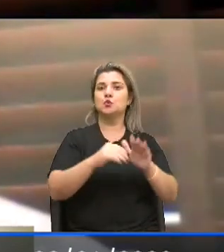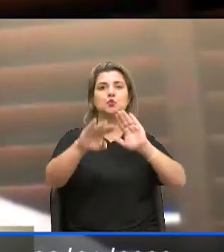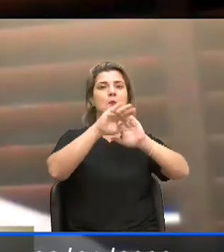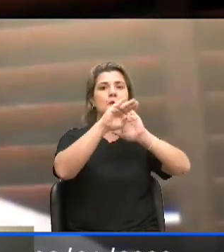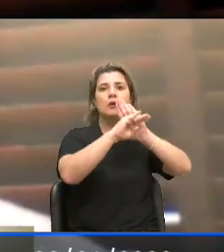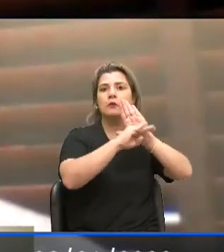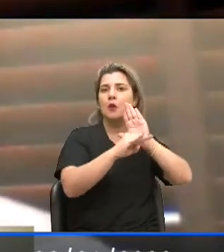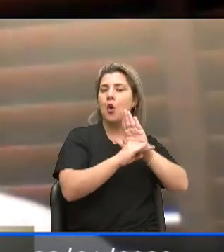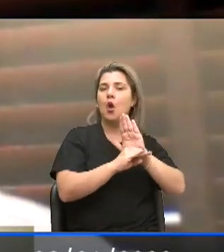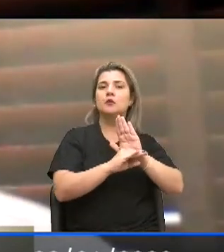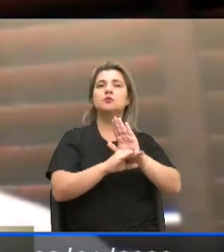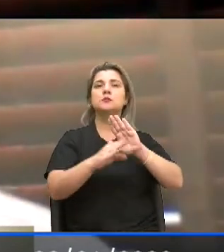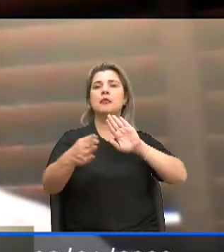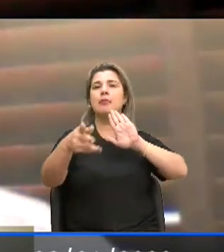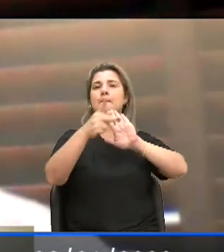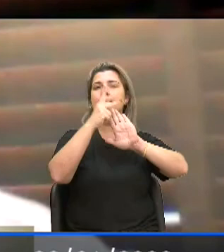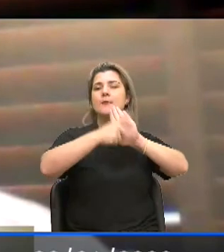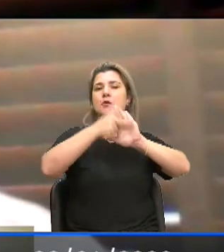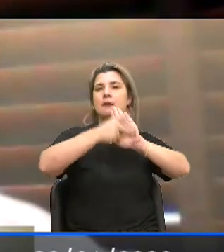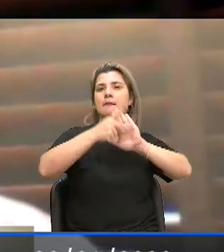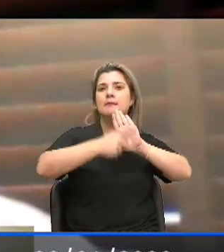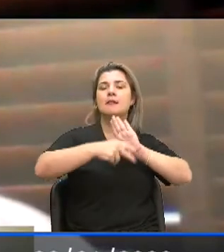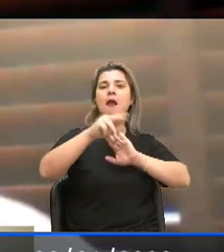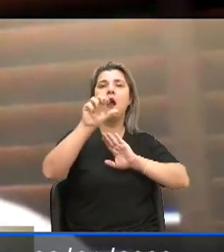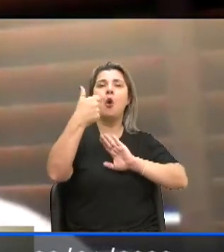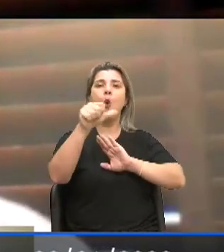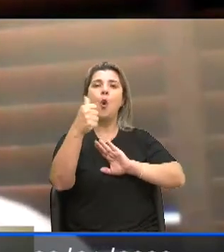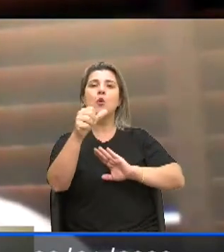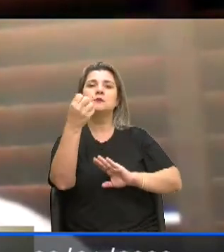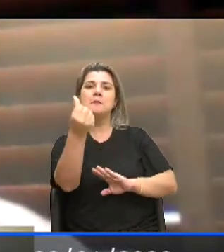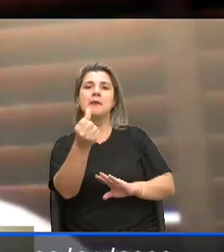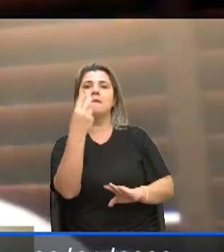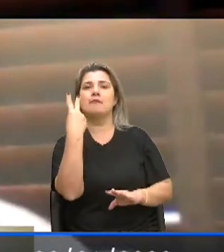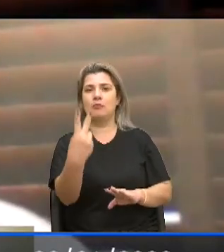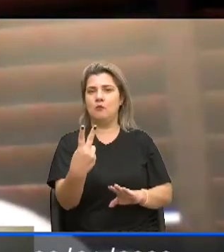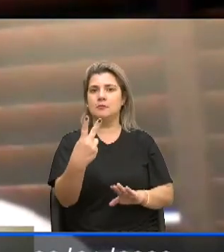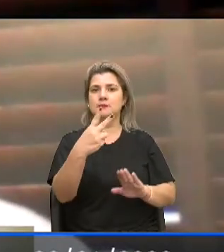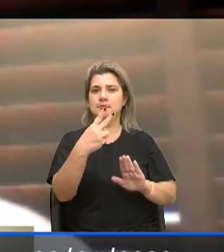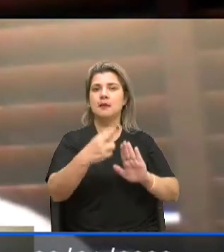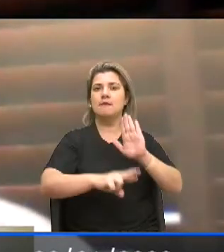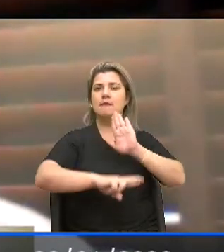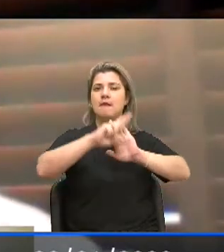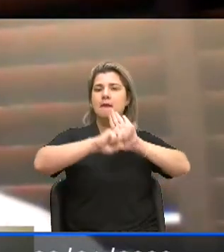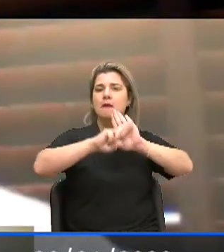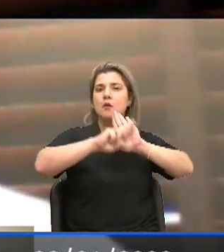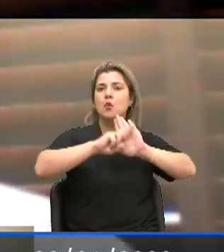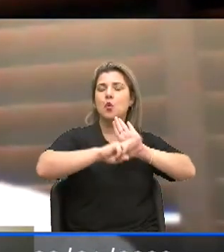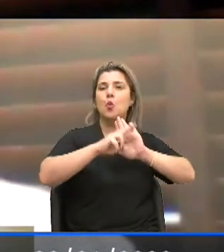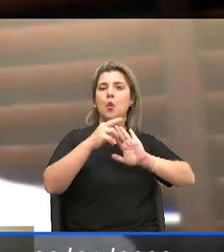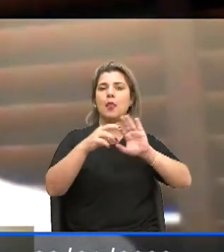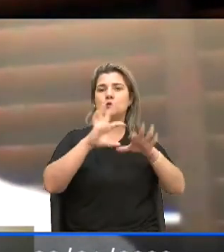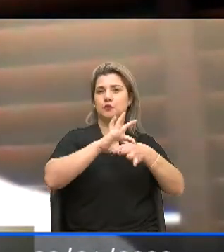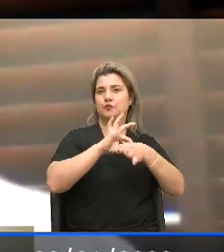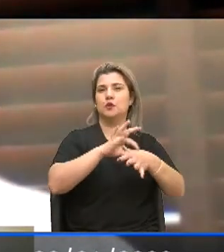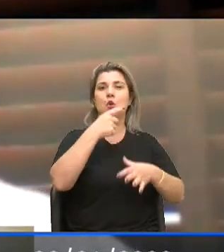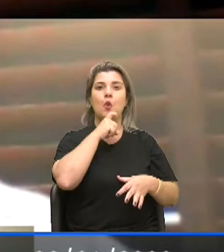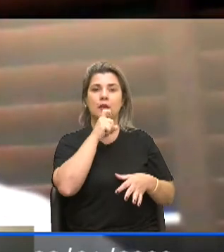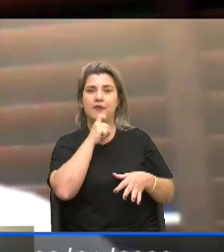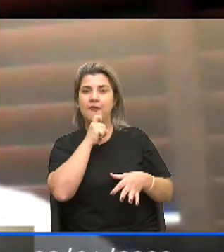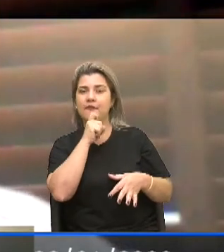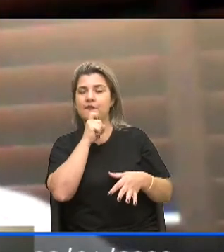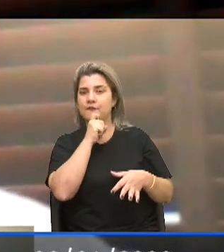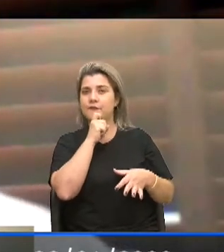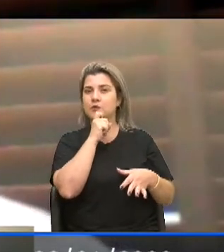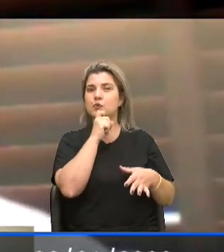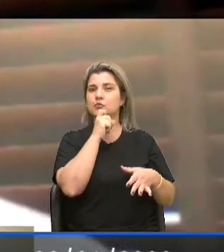Trabalho 1162, que regula os frigoríficos, ela está sendo cumprida e vai ser. É importante lembrar que de 1.286